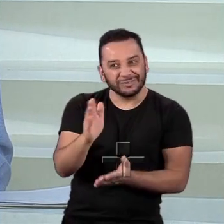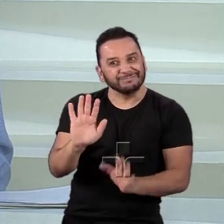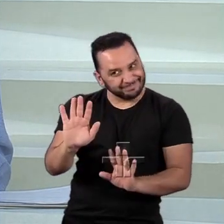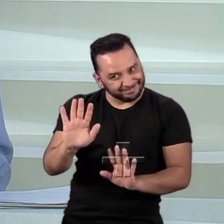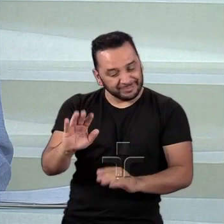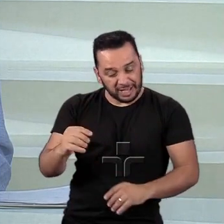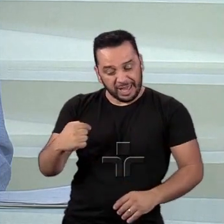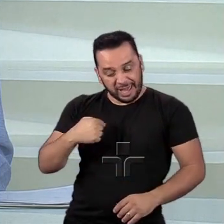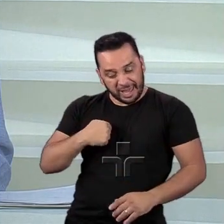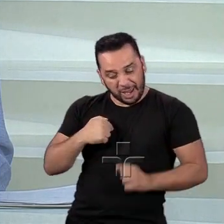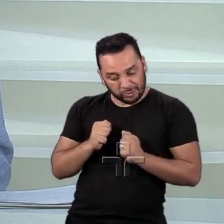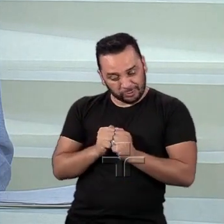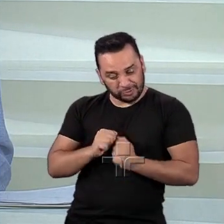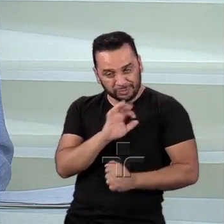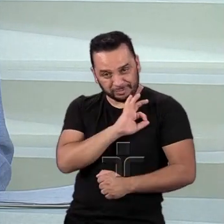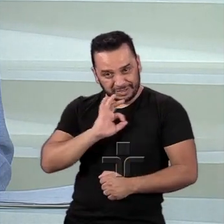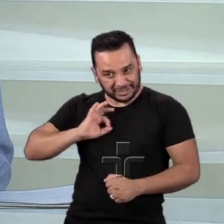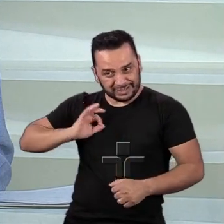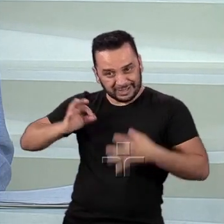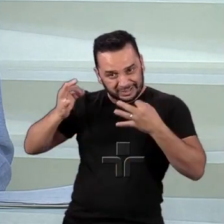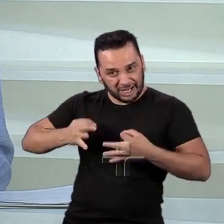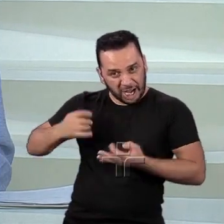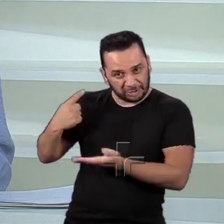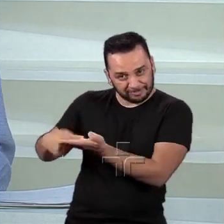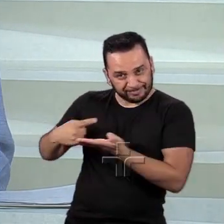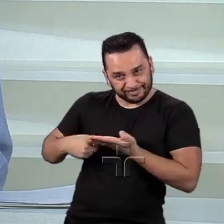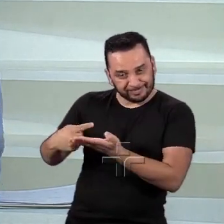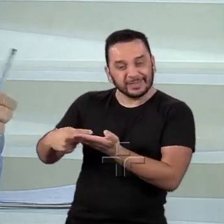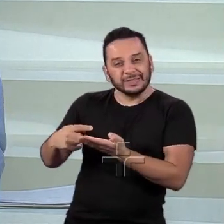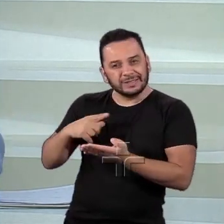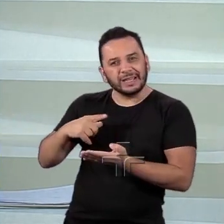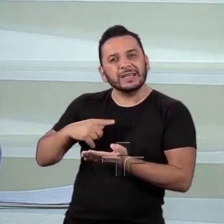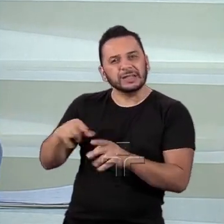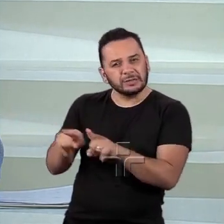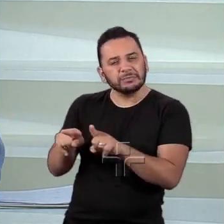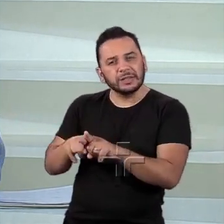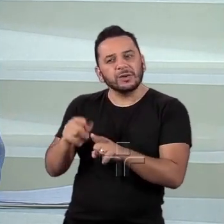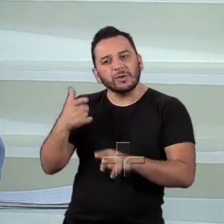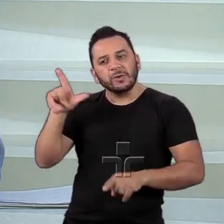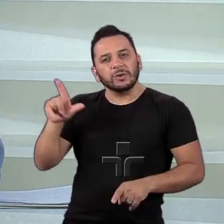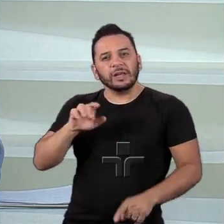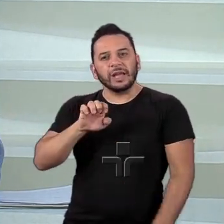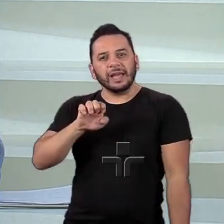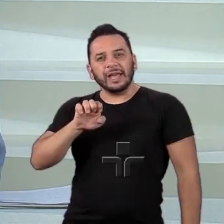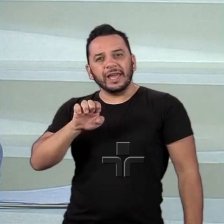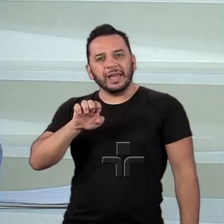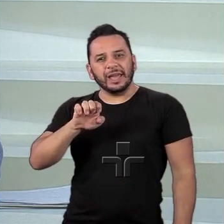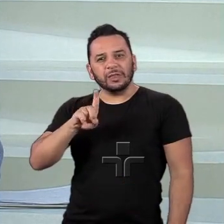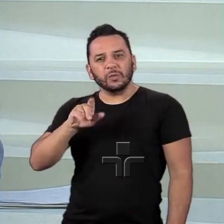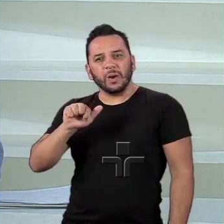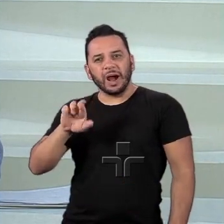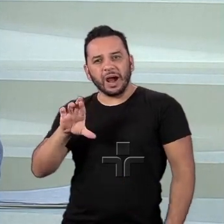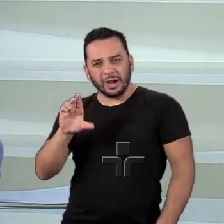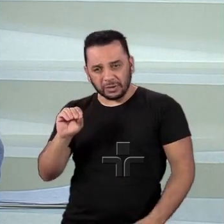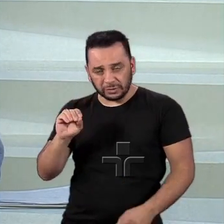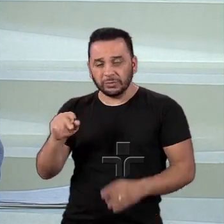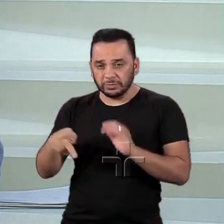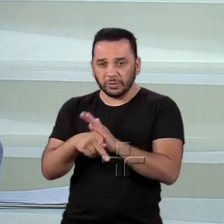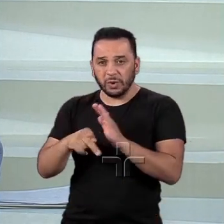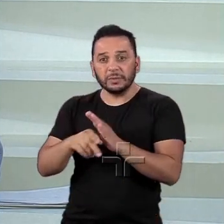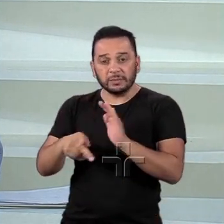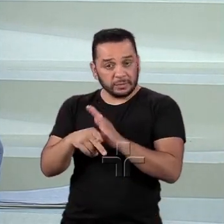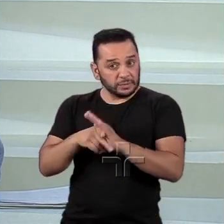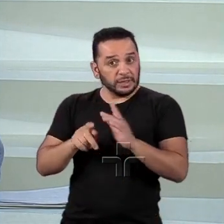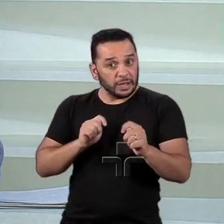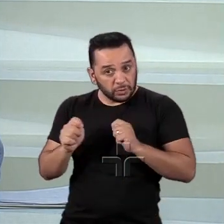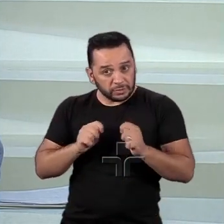equipe extraordinária com ela. Tem o Eduardo Gianetti, que é um economista e é filósofo. É uma coisa incrível, né? Os economistas,